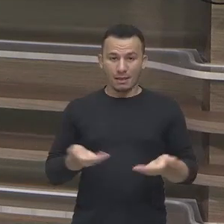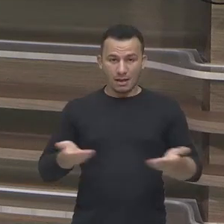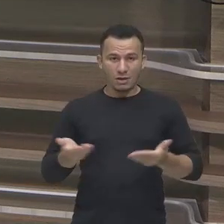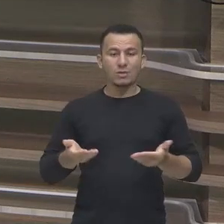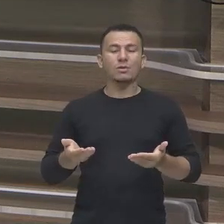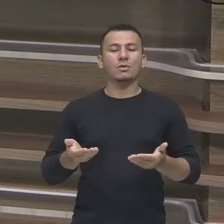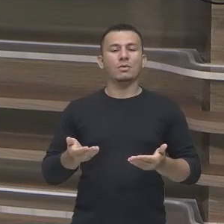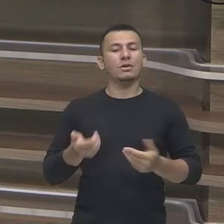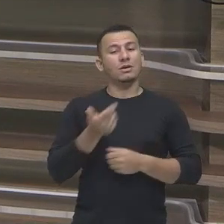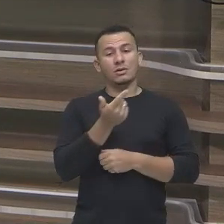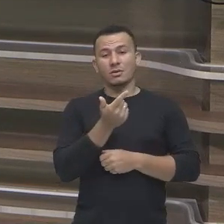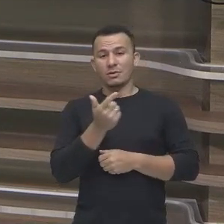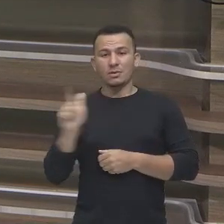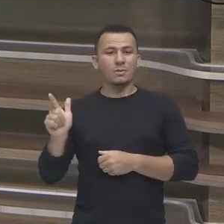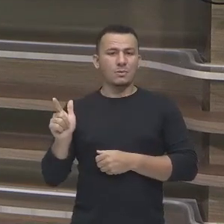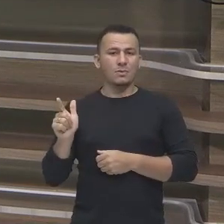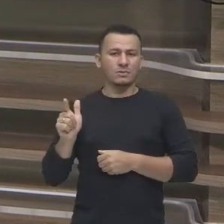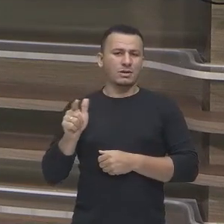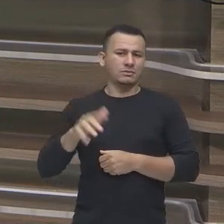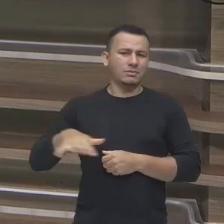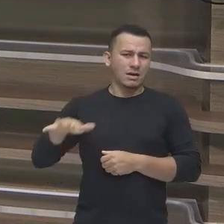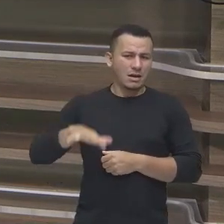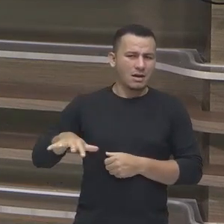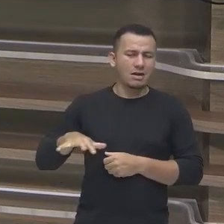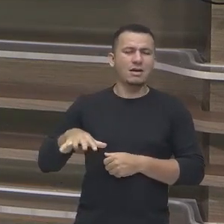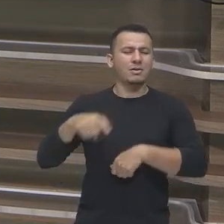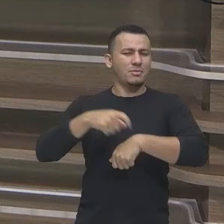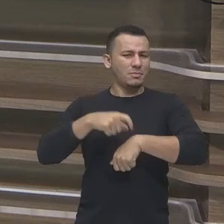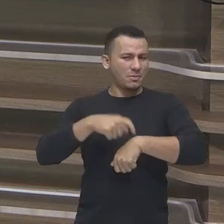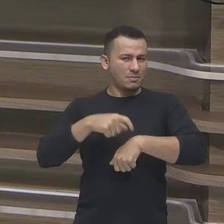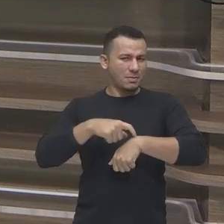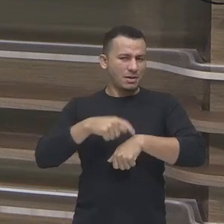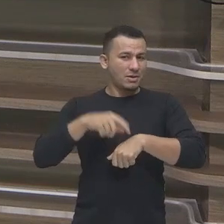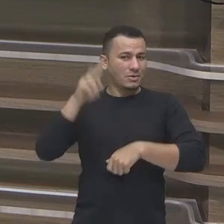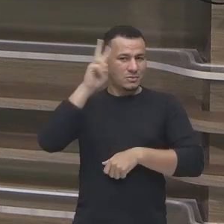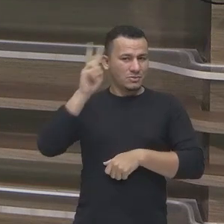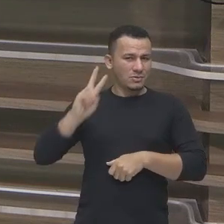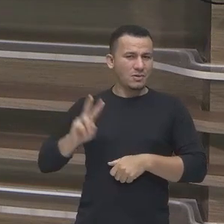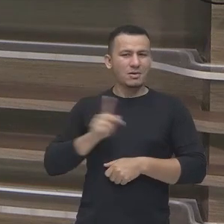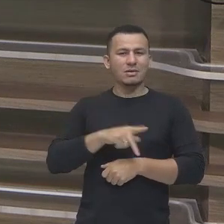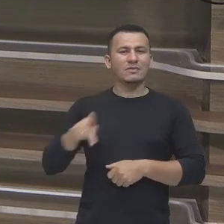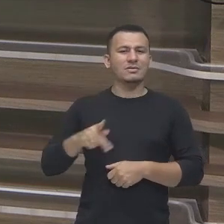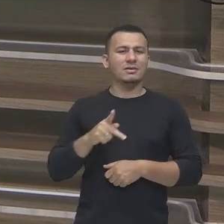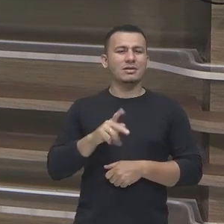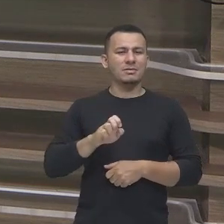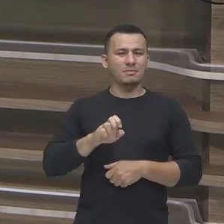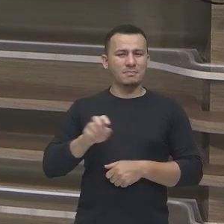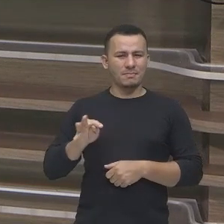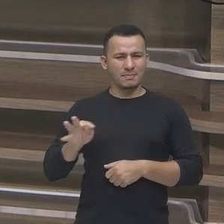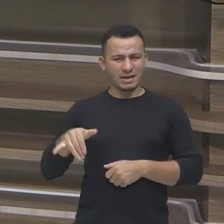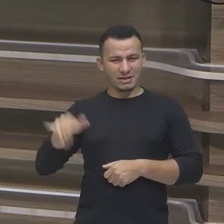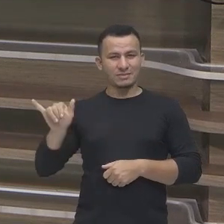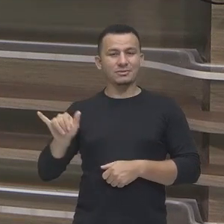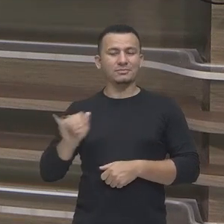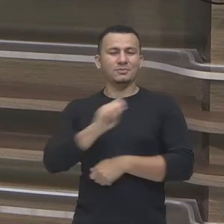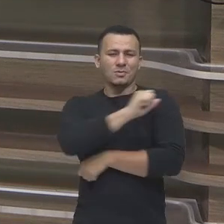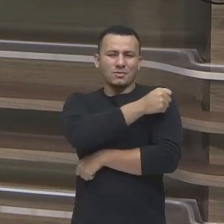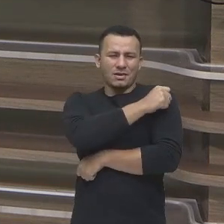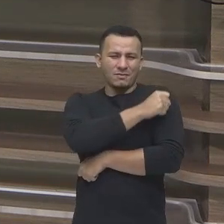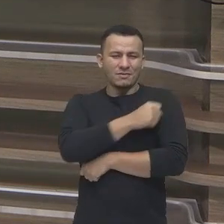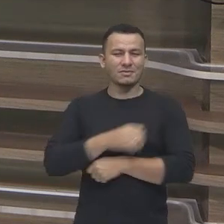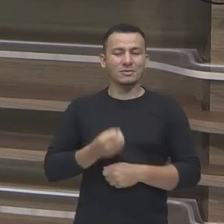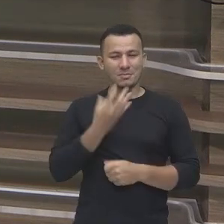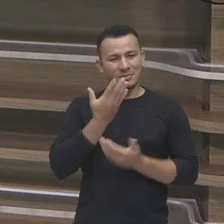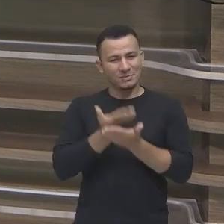vocês vão aí para outras áreas, para outros momentos históricos com a professora Pet na nossa aula do 8º ano, de História